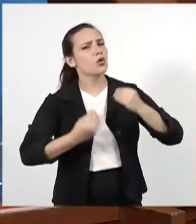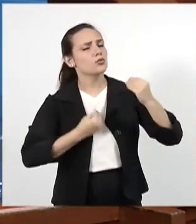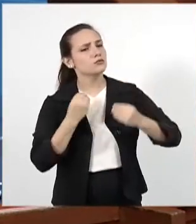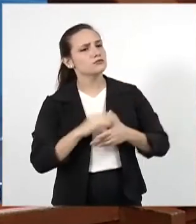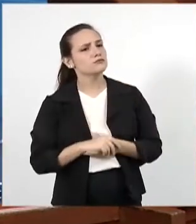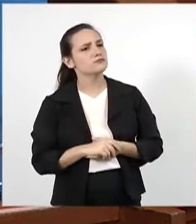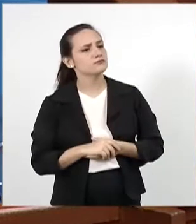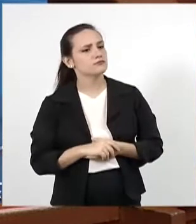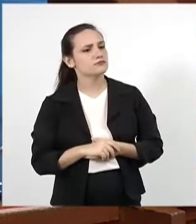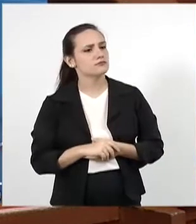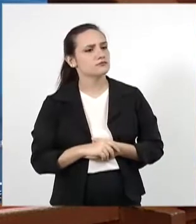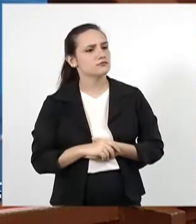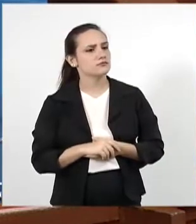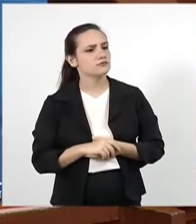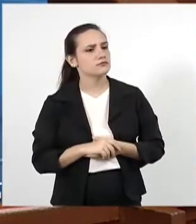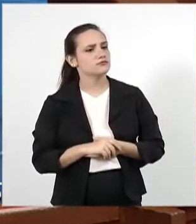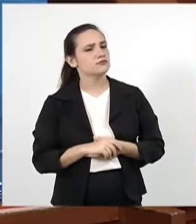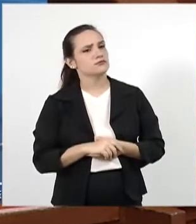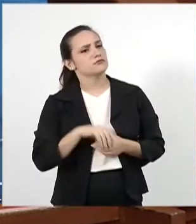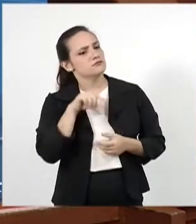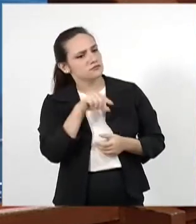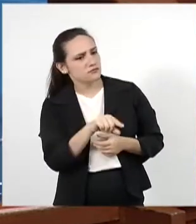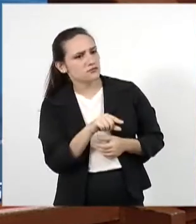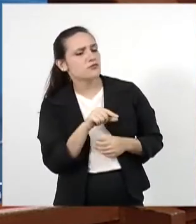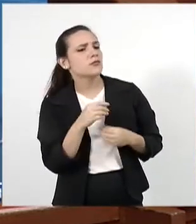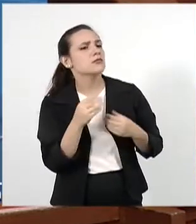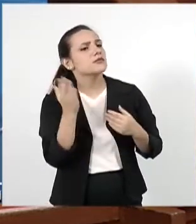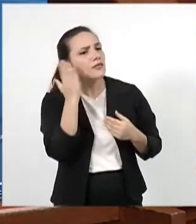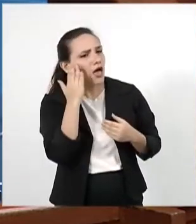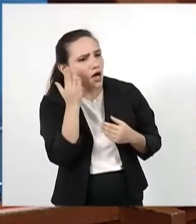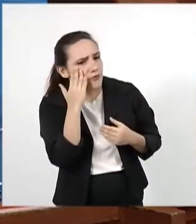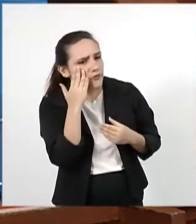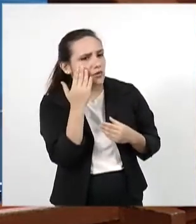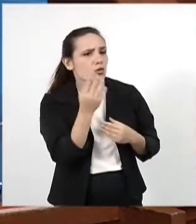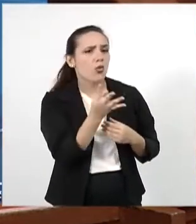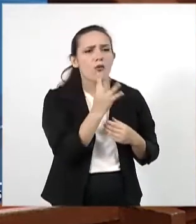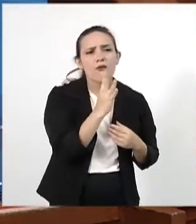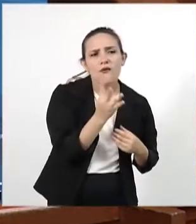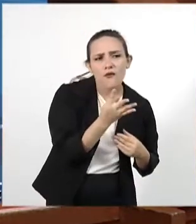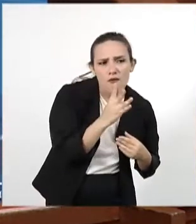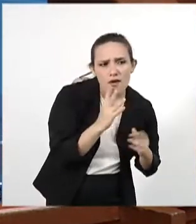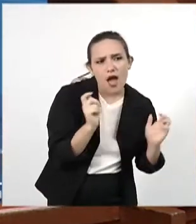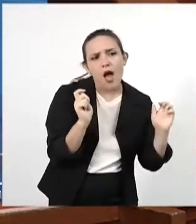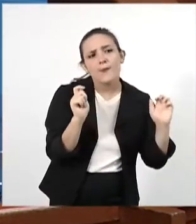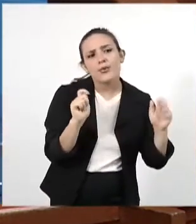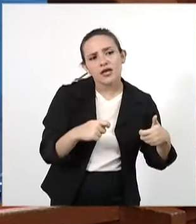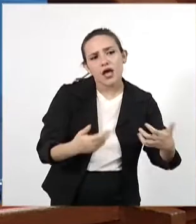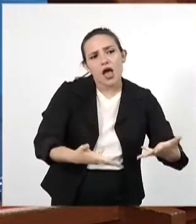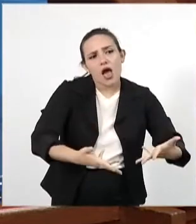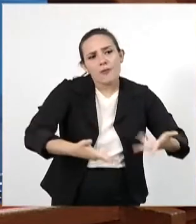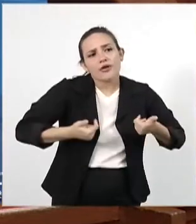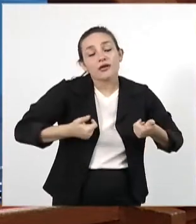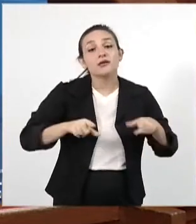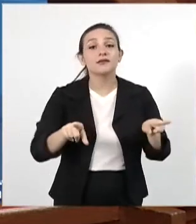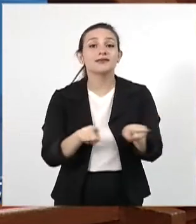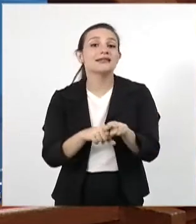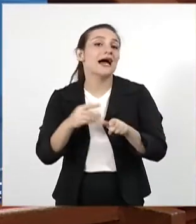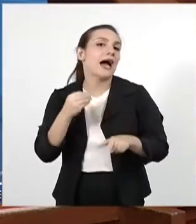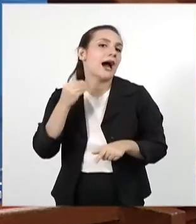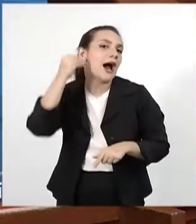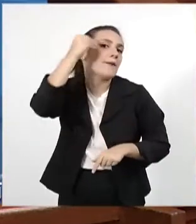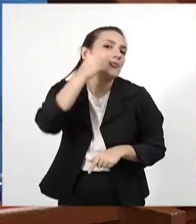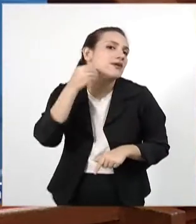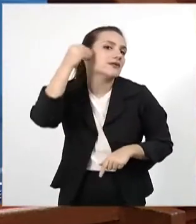o conhecimento, a aptidão e a experiência